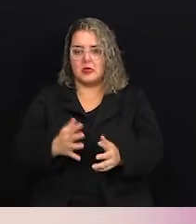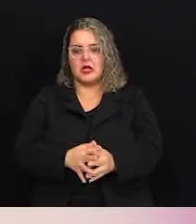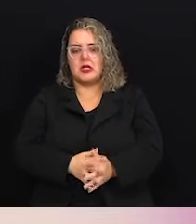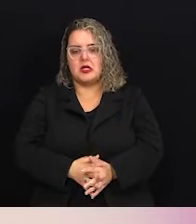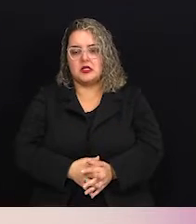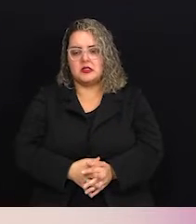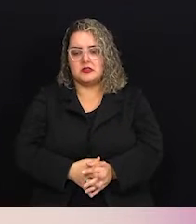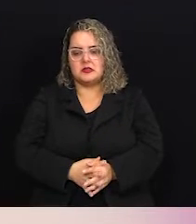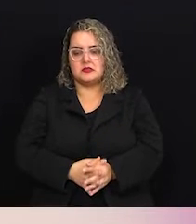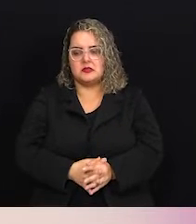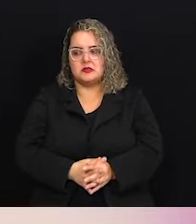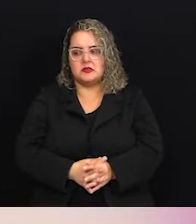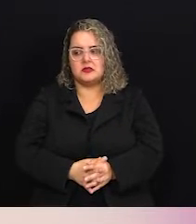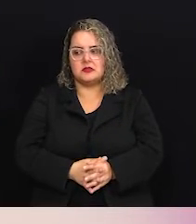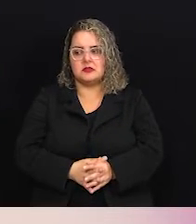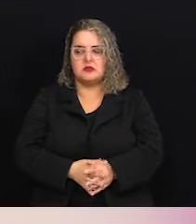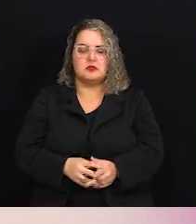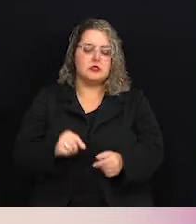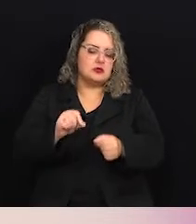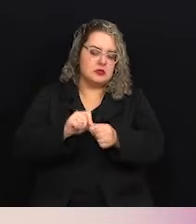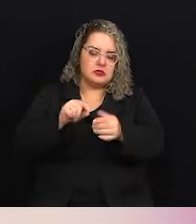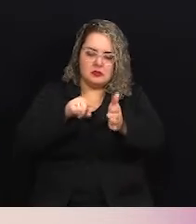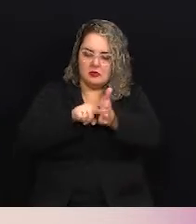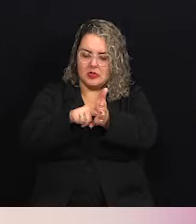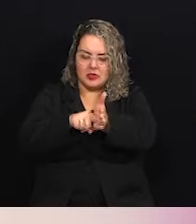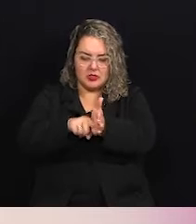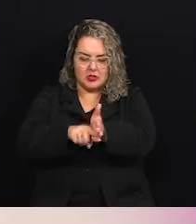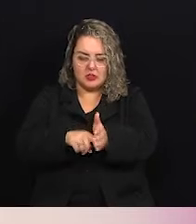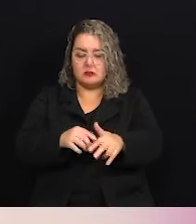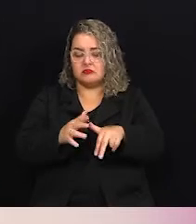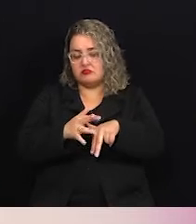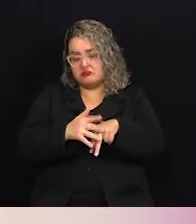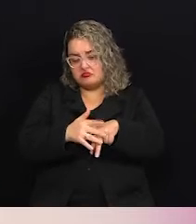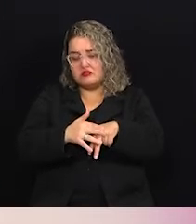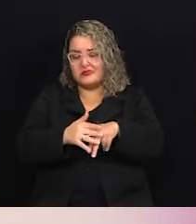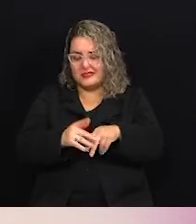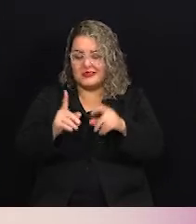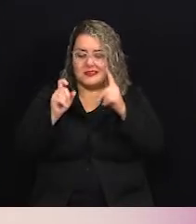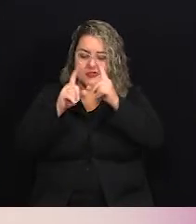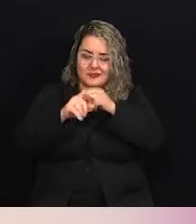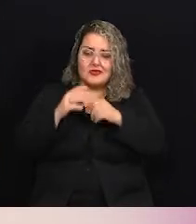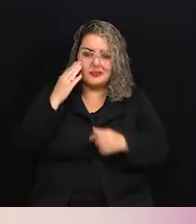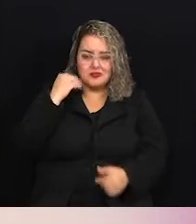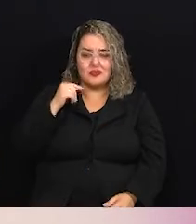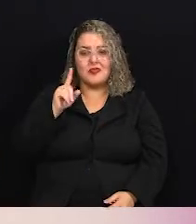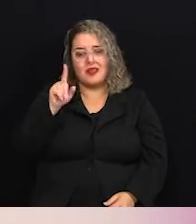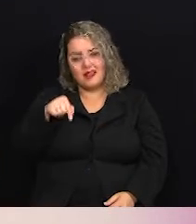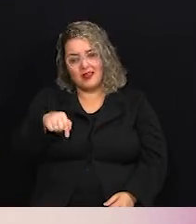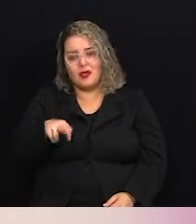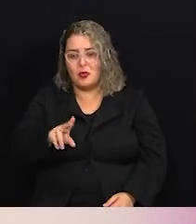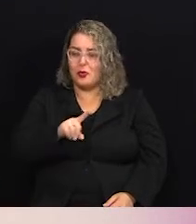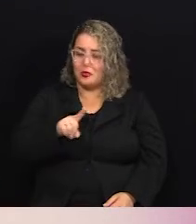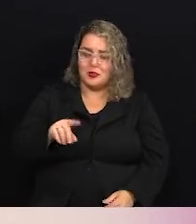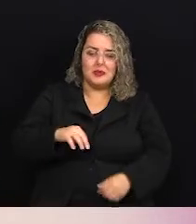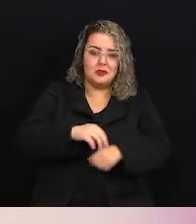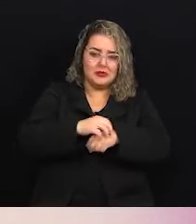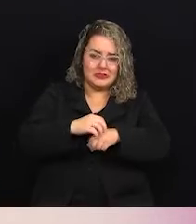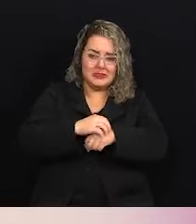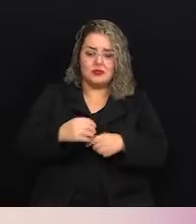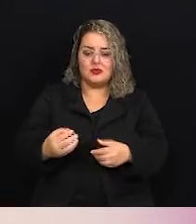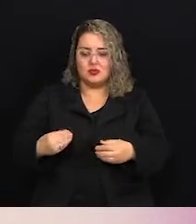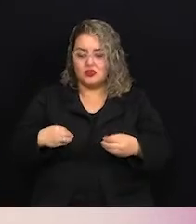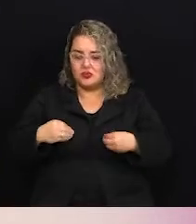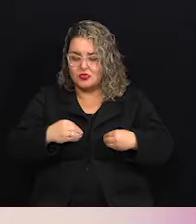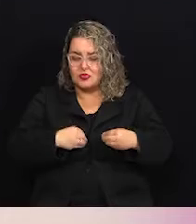E mesmo fazendo perguntas para o paciente, fica difícil saber se essa rinite é ou não alérgica.